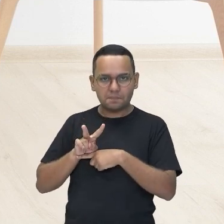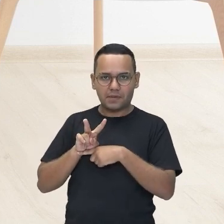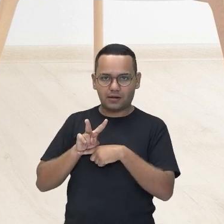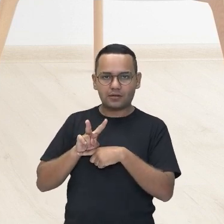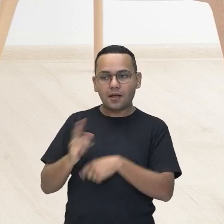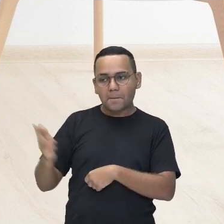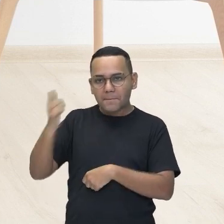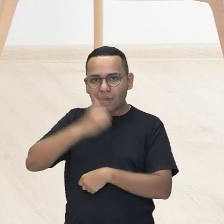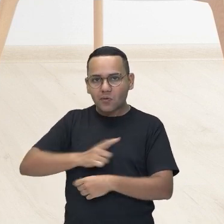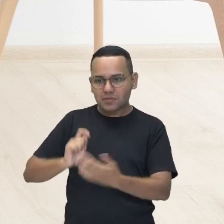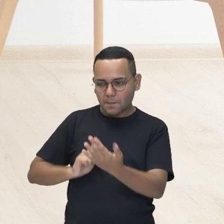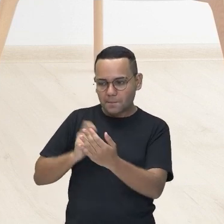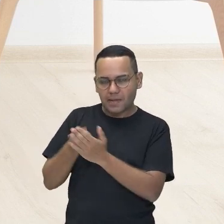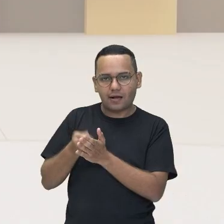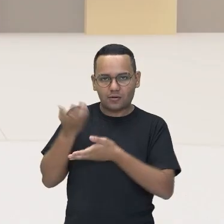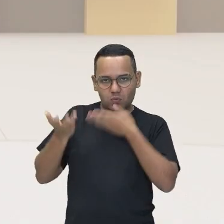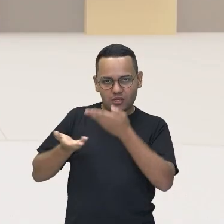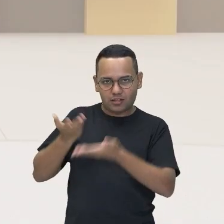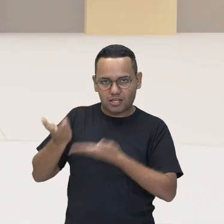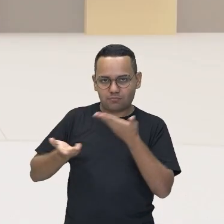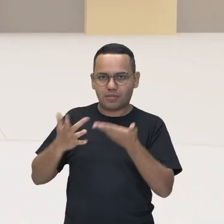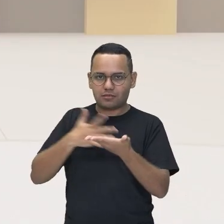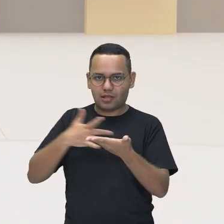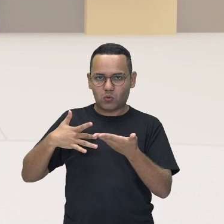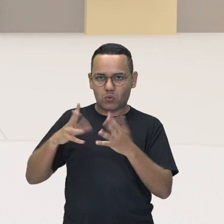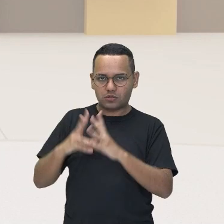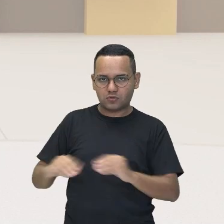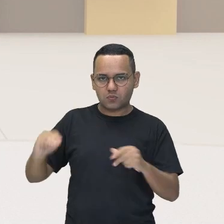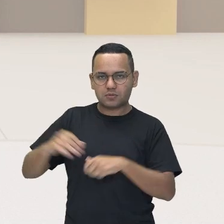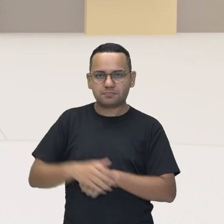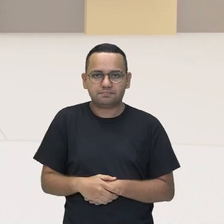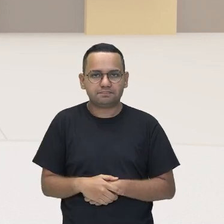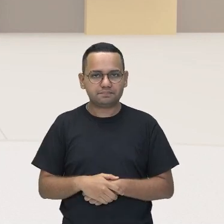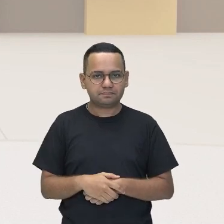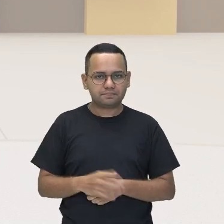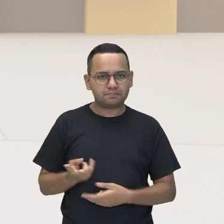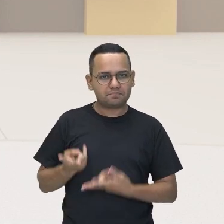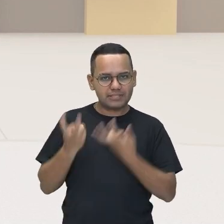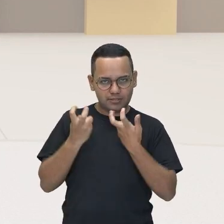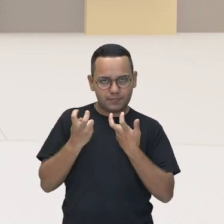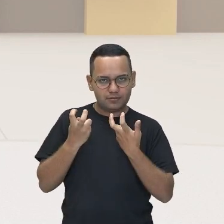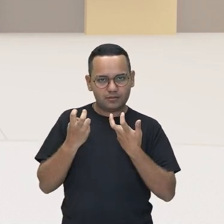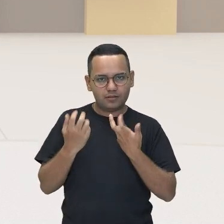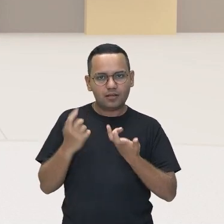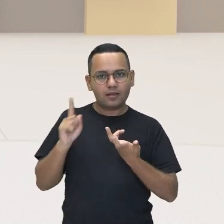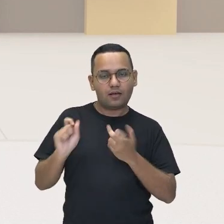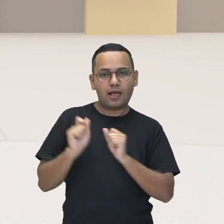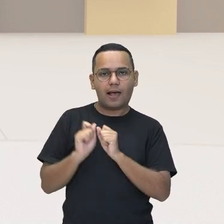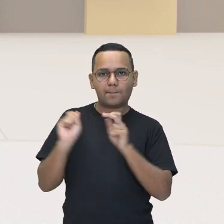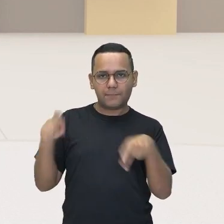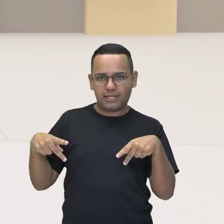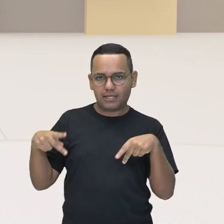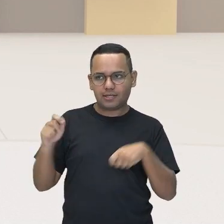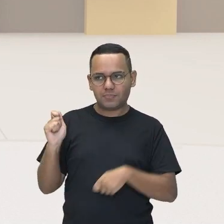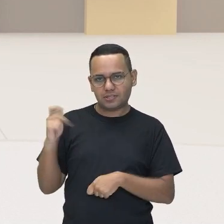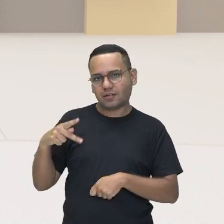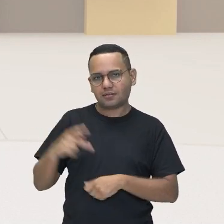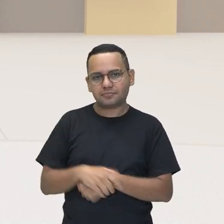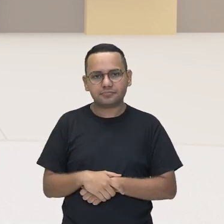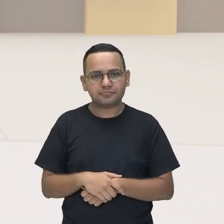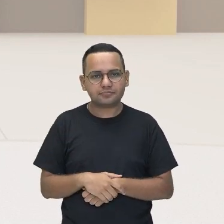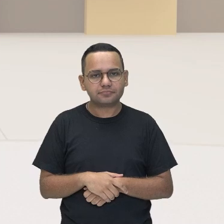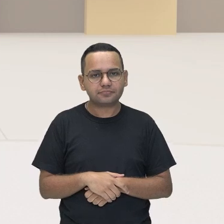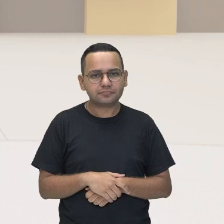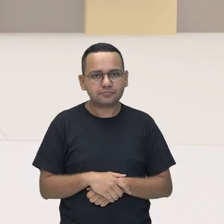os custos do seu tratamento. E aí, viram, né? Agora é um aposentado. Se ele é um aposentado, ele provavelmente ali,